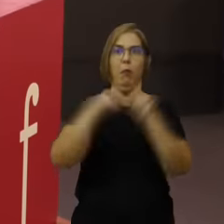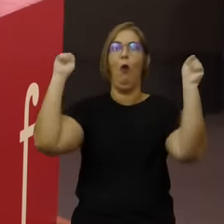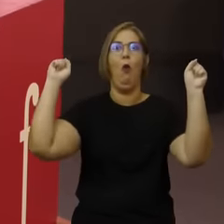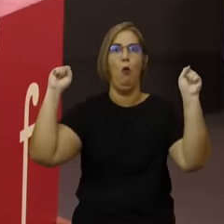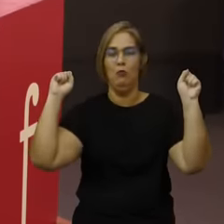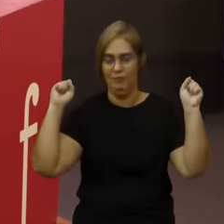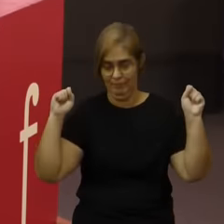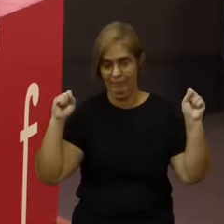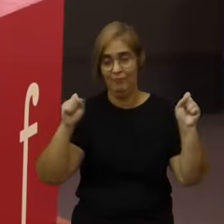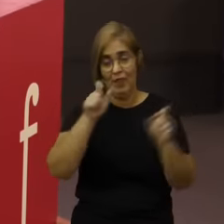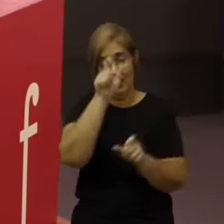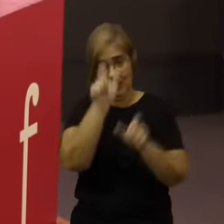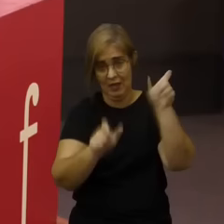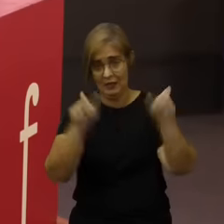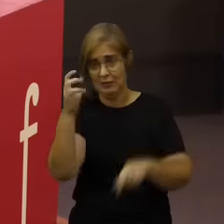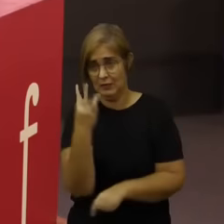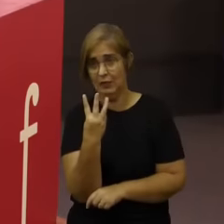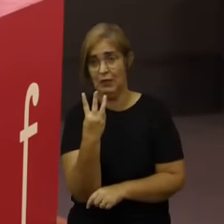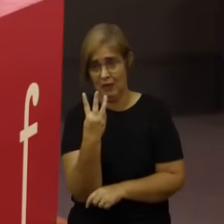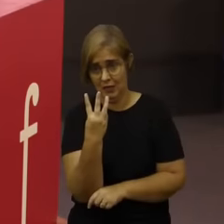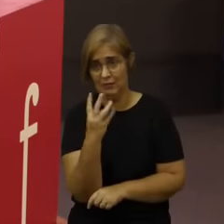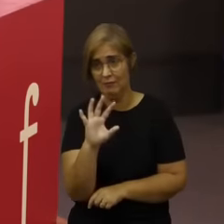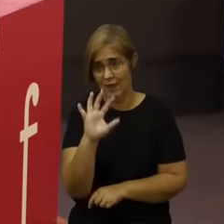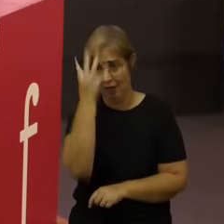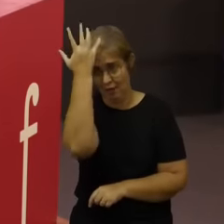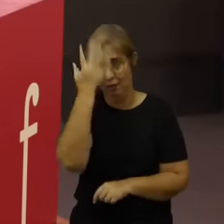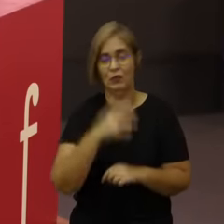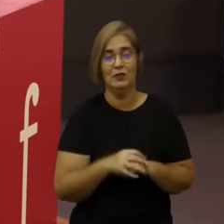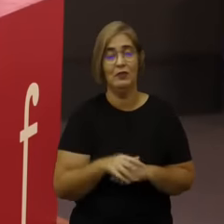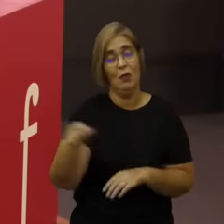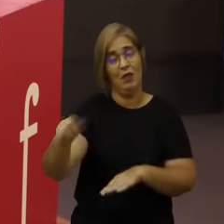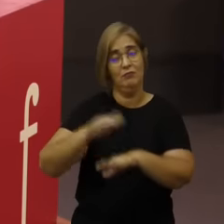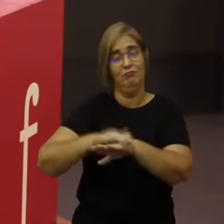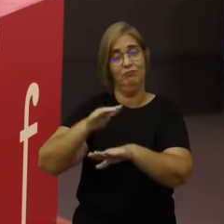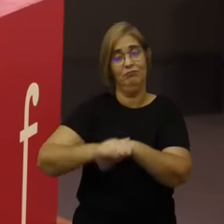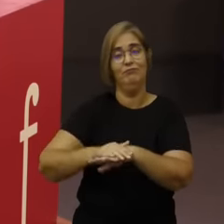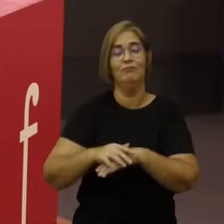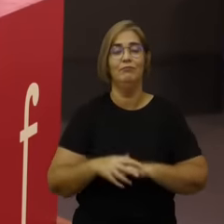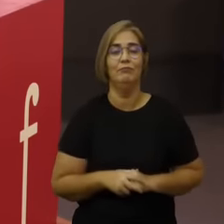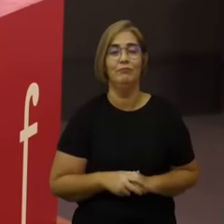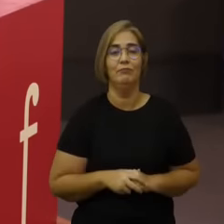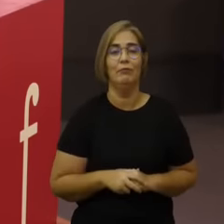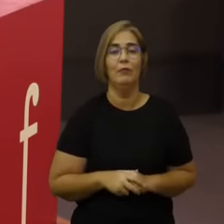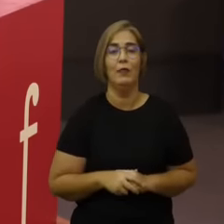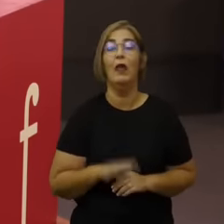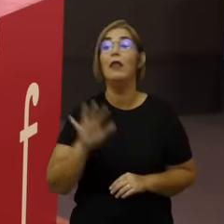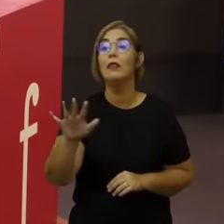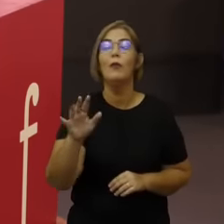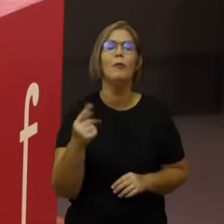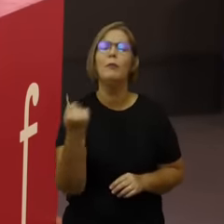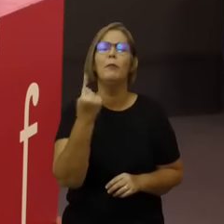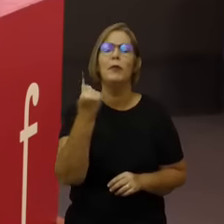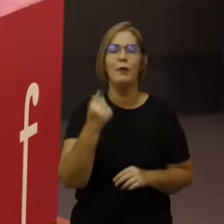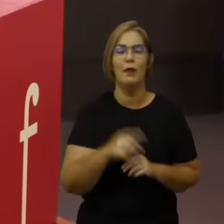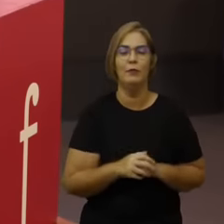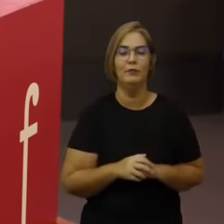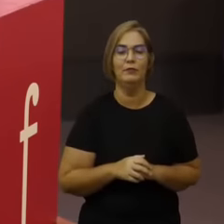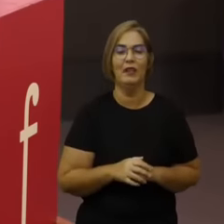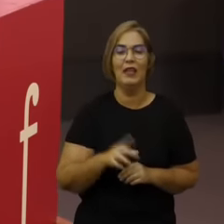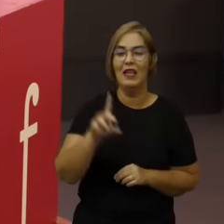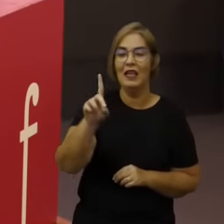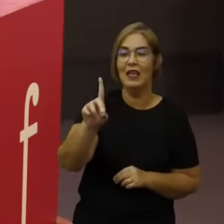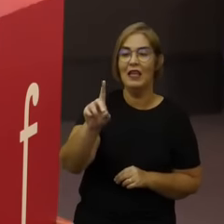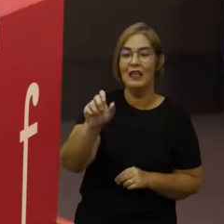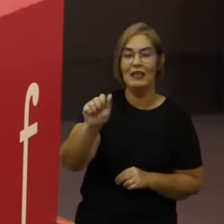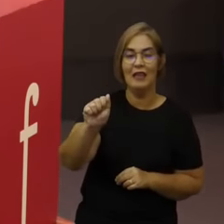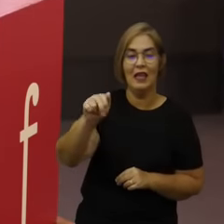esses personagens eh eh fizeram. Então, o que que aconteceu com as Danaides? Ora, o rei